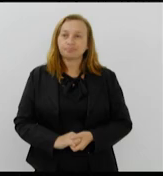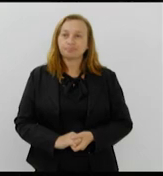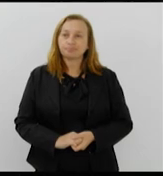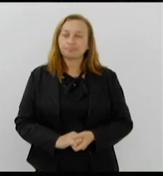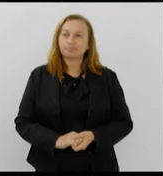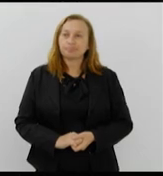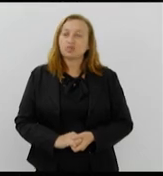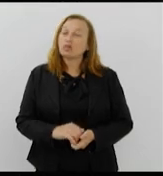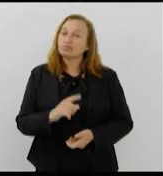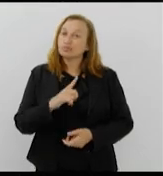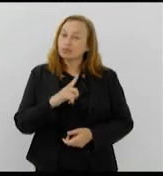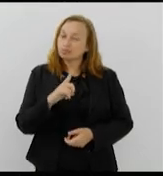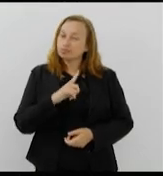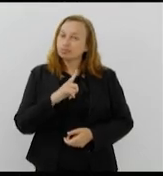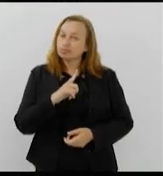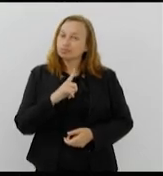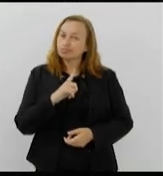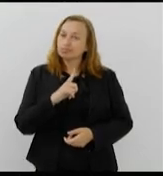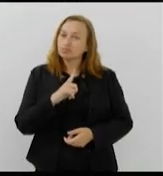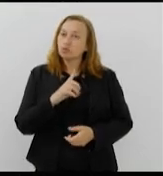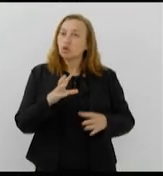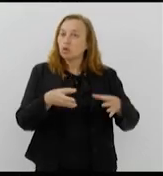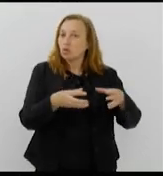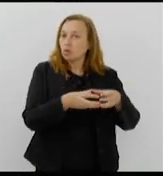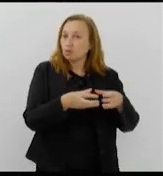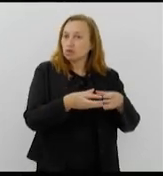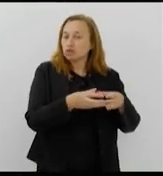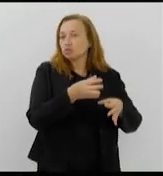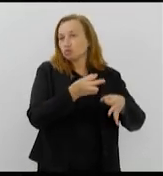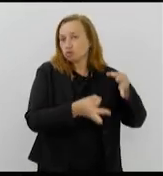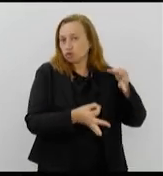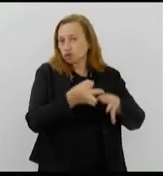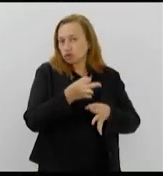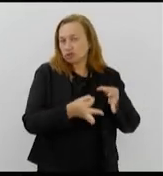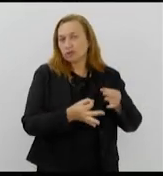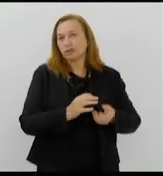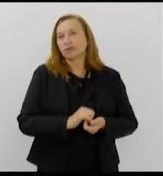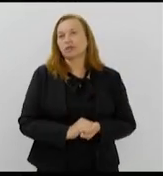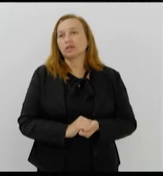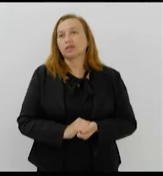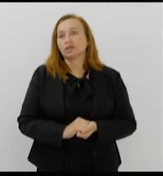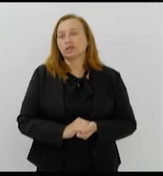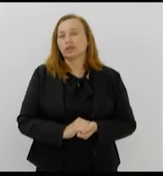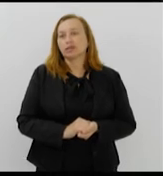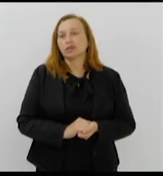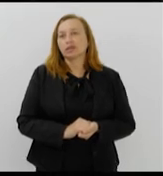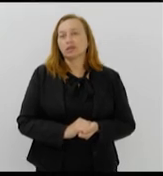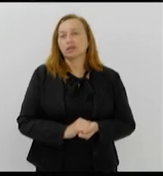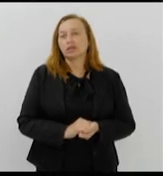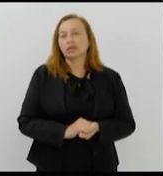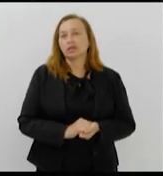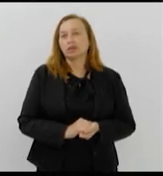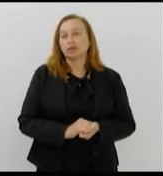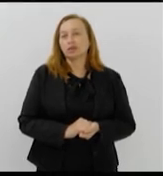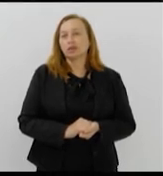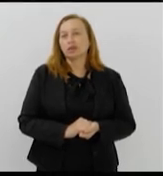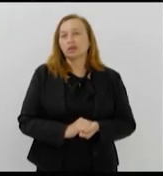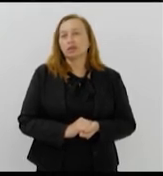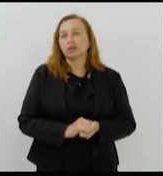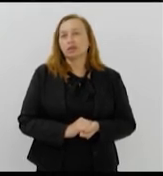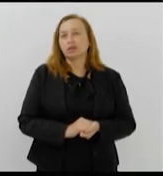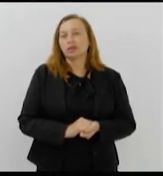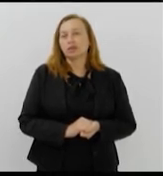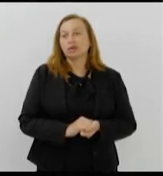Se nós temos aqui Comissão de Constituição e Justiça, é para avaliar a